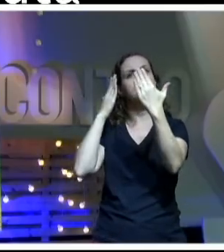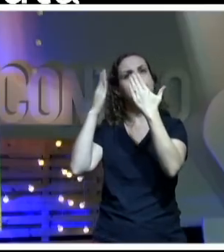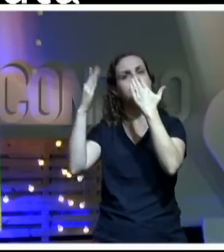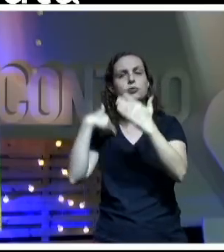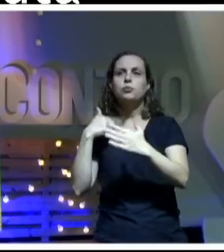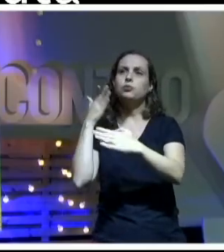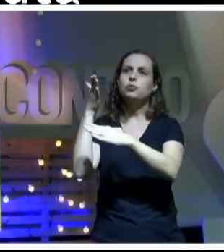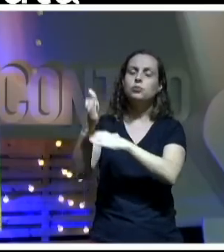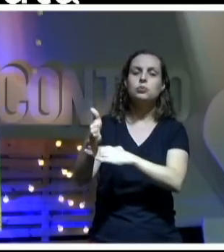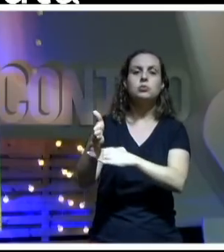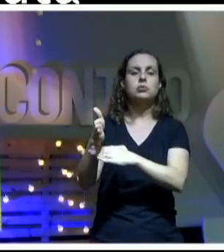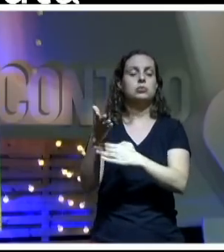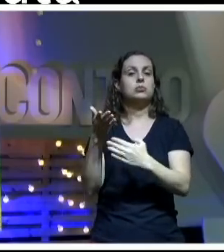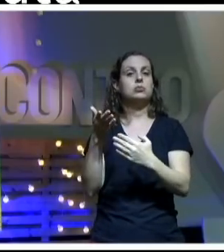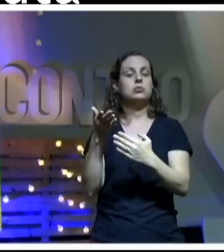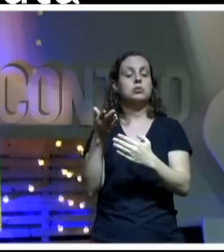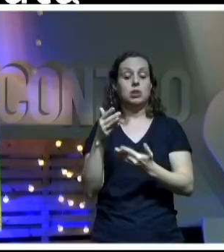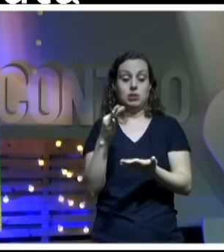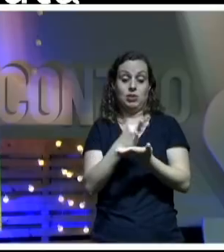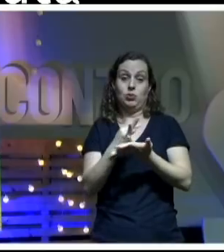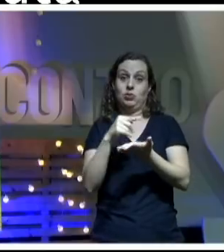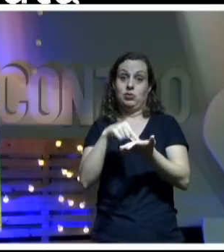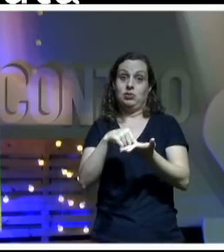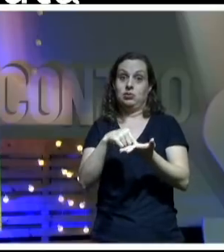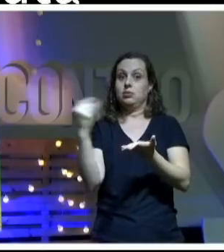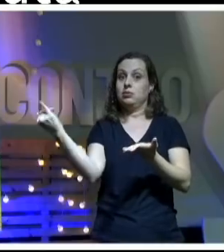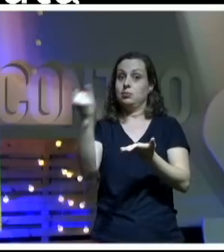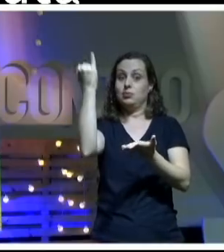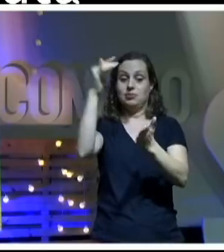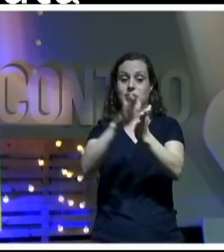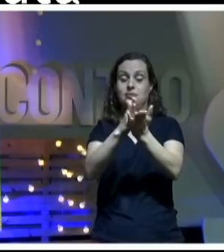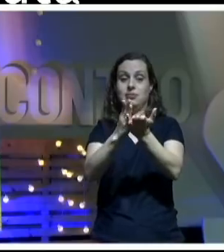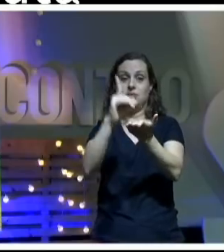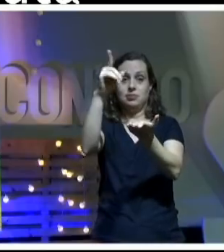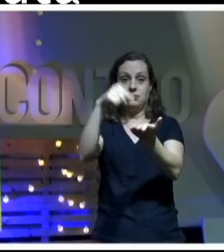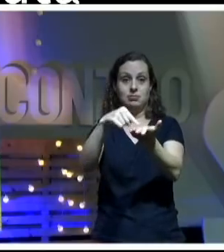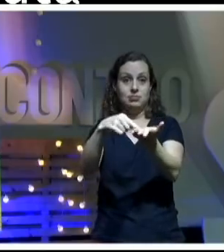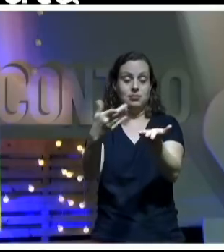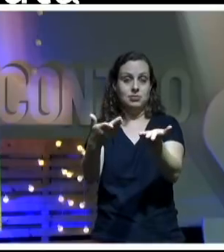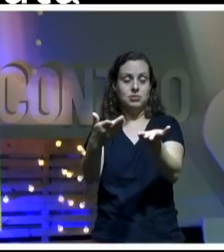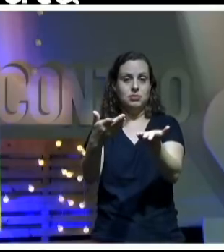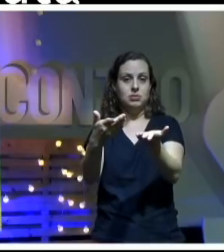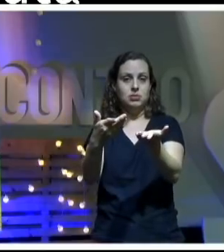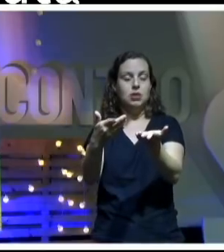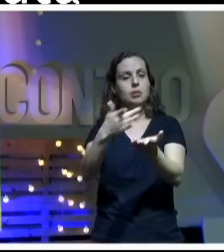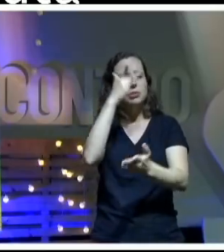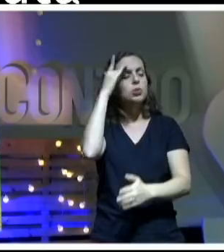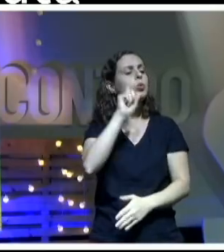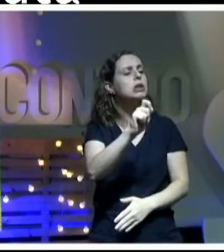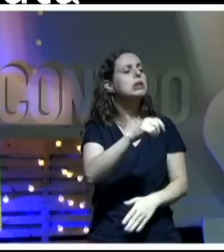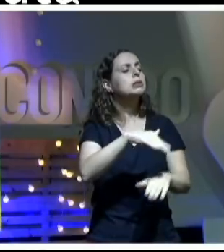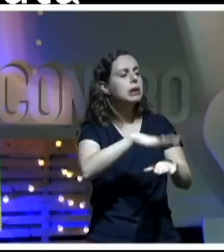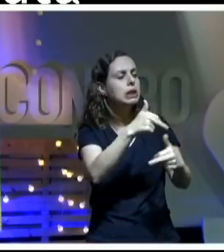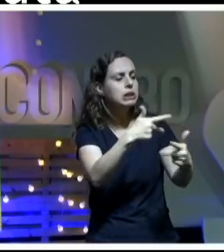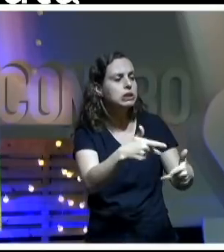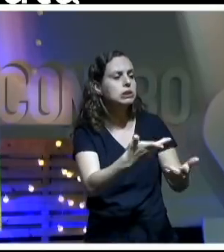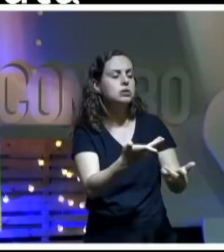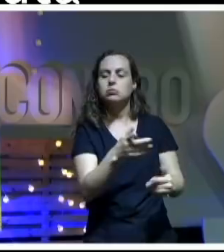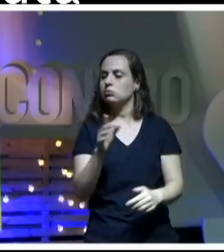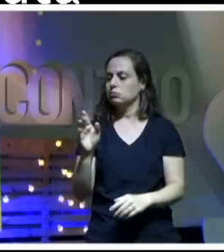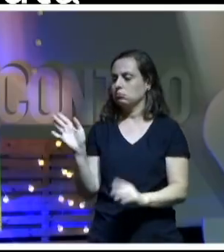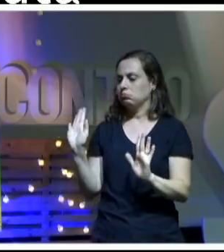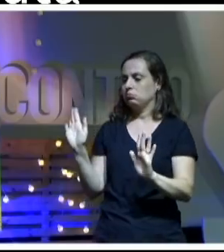e o teólogo ele tem a bíblia que não é que ele tem e não tem nada de científico que lhe de fundamento